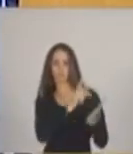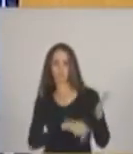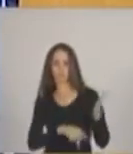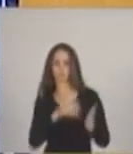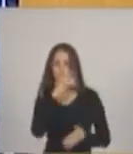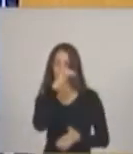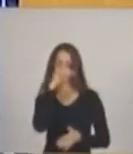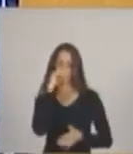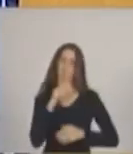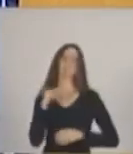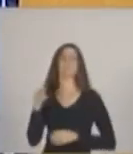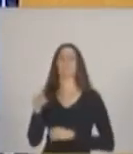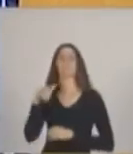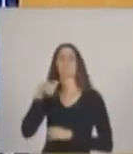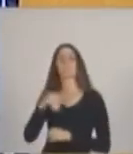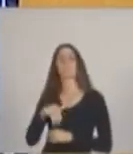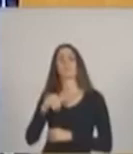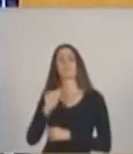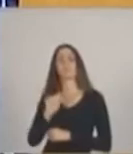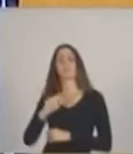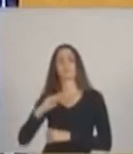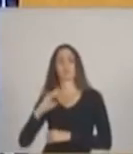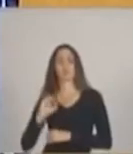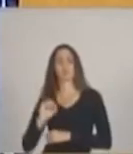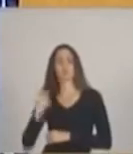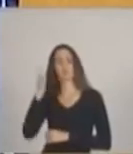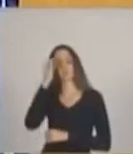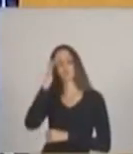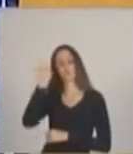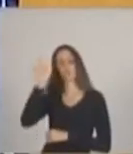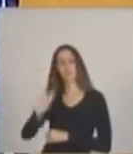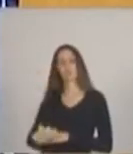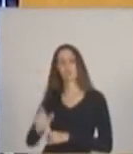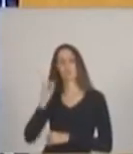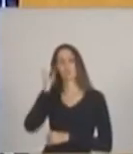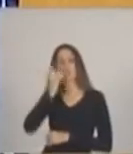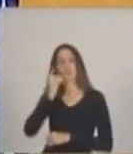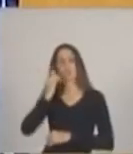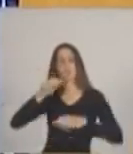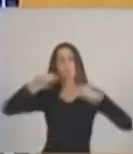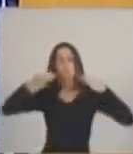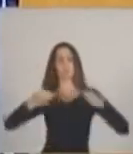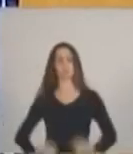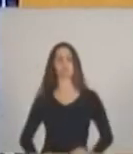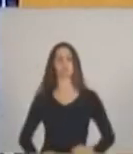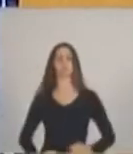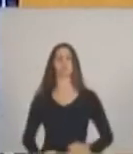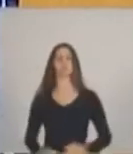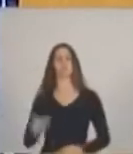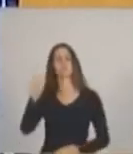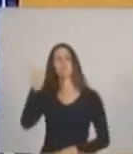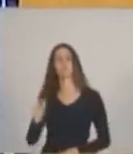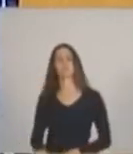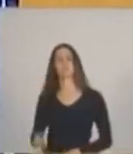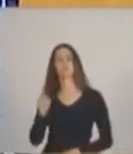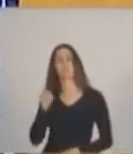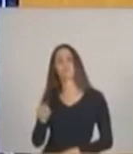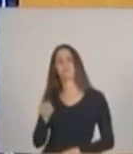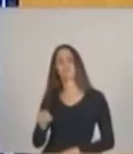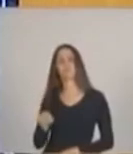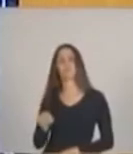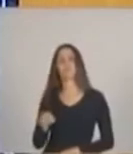o deputado Marcelo Santos, todos nós sabemos, um deputado de alta envergadura, uma pessoa que